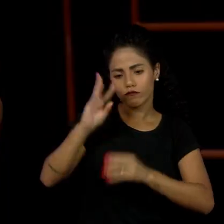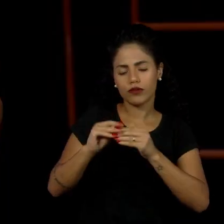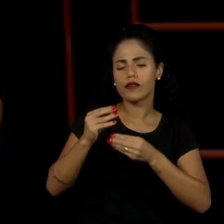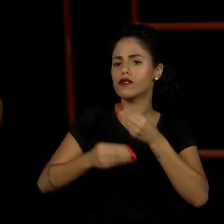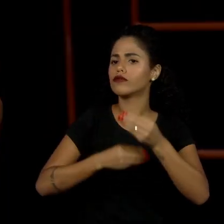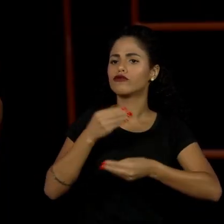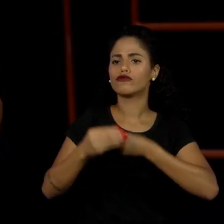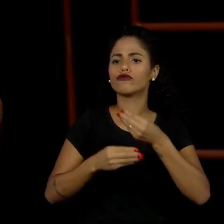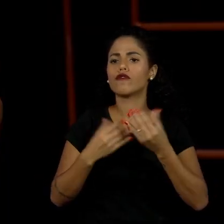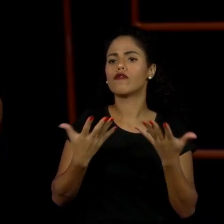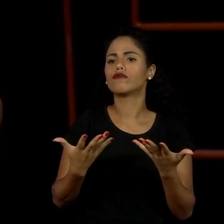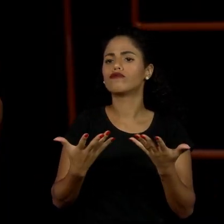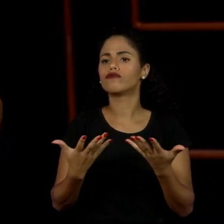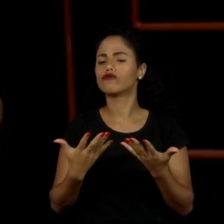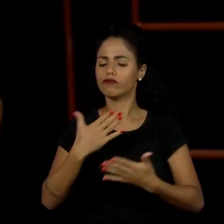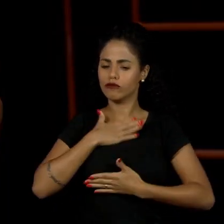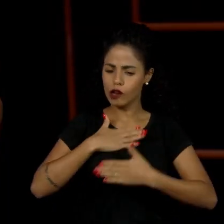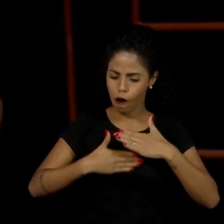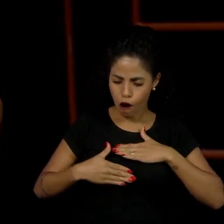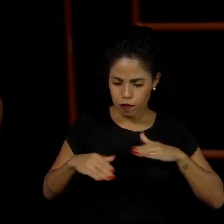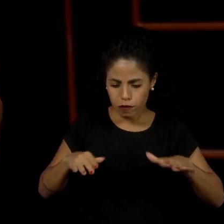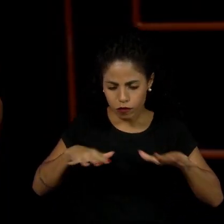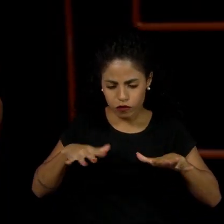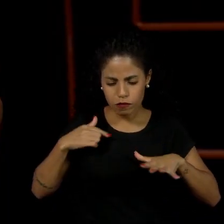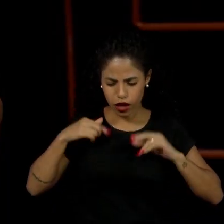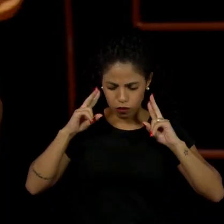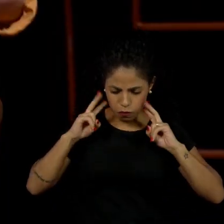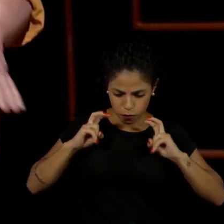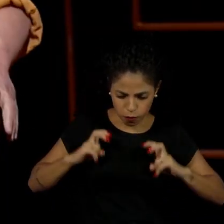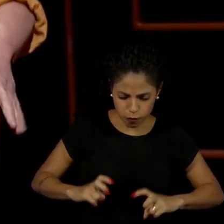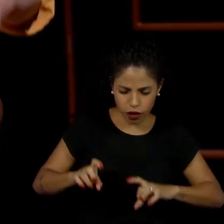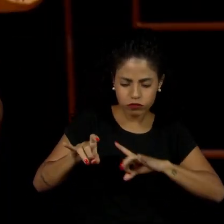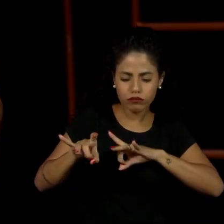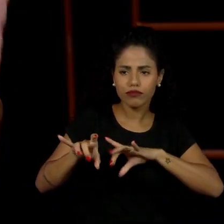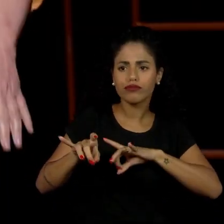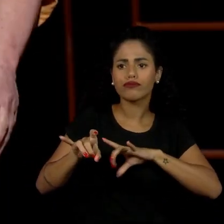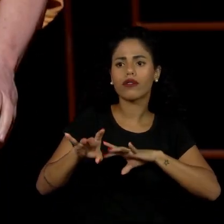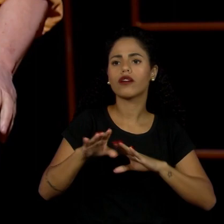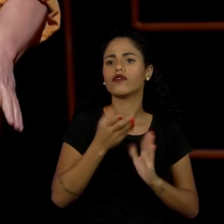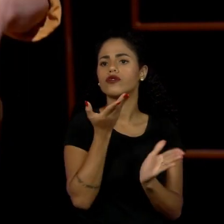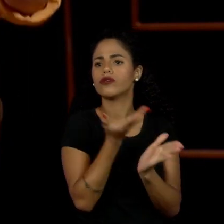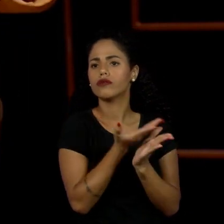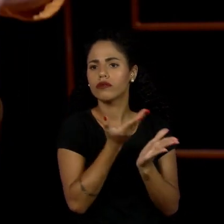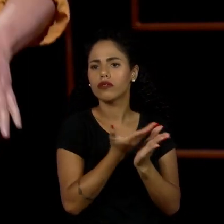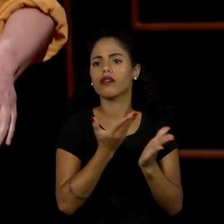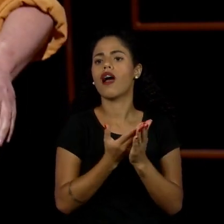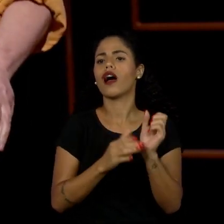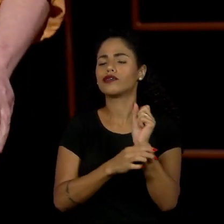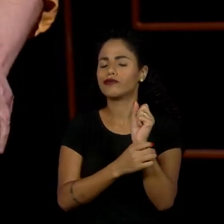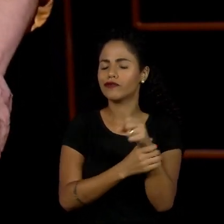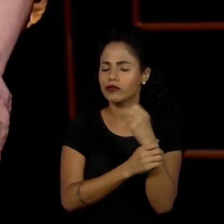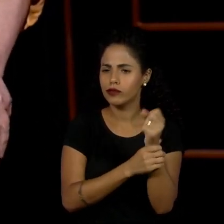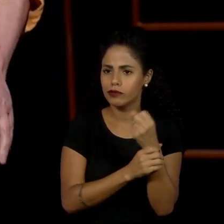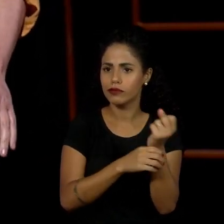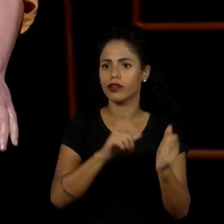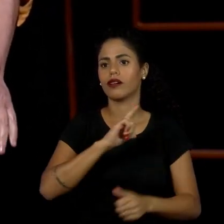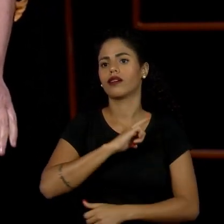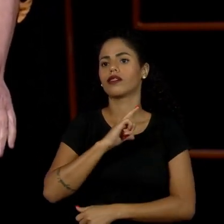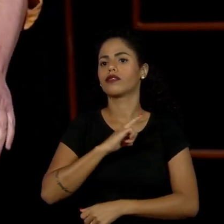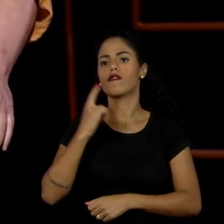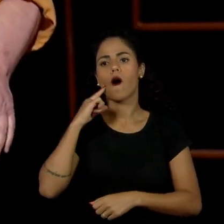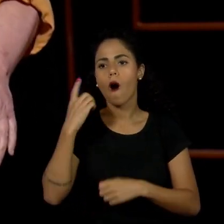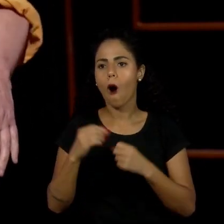maior anatômico do corpo, e eu fui fazer escolas de fisioterapia,